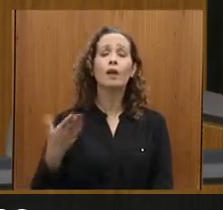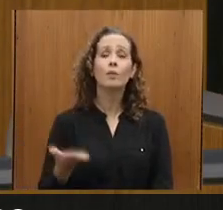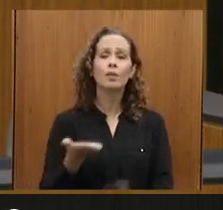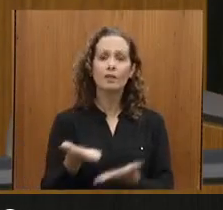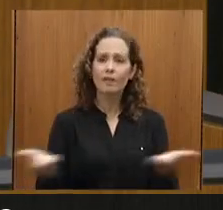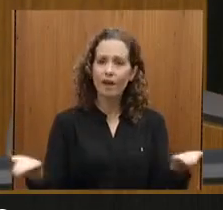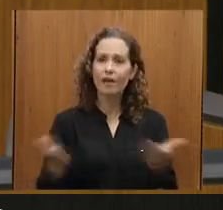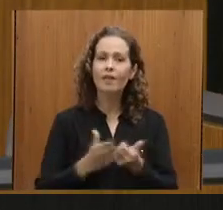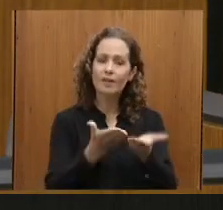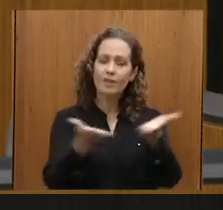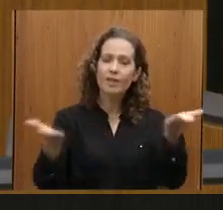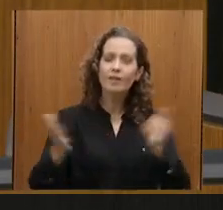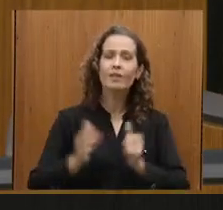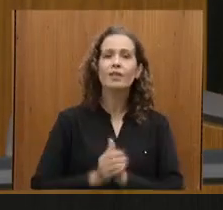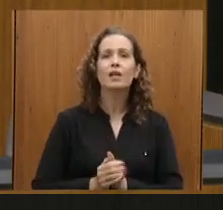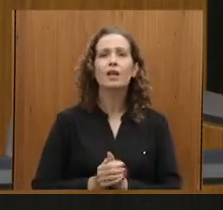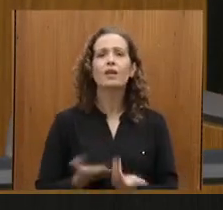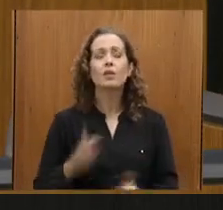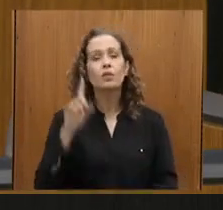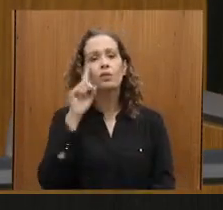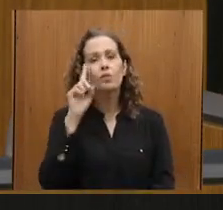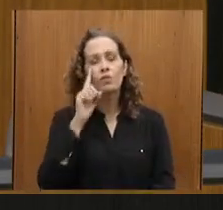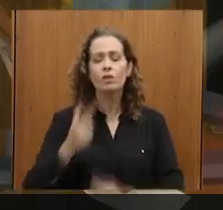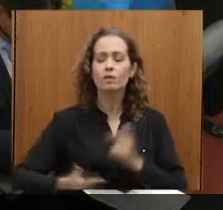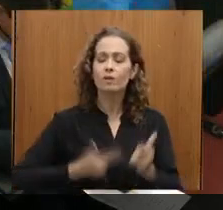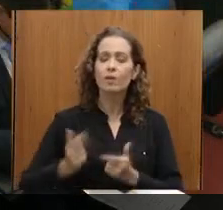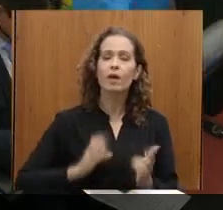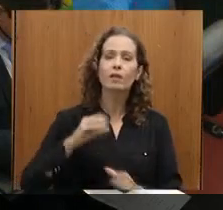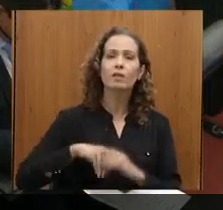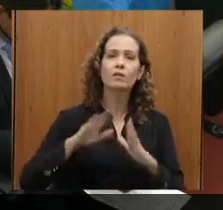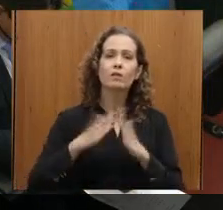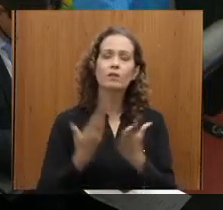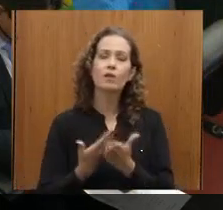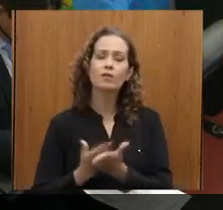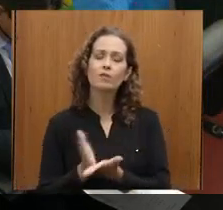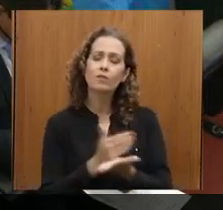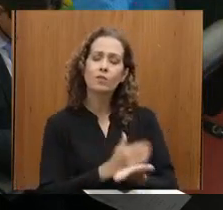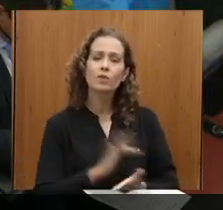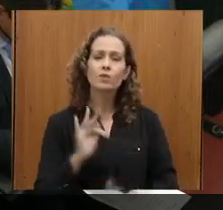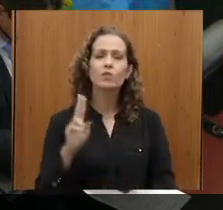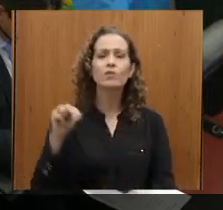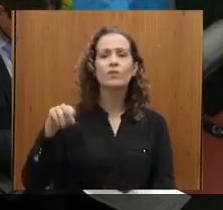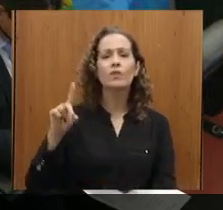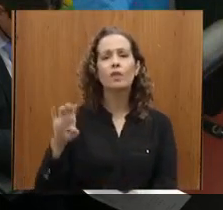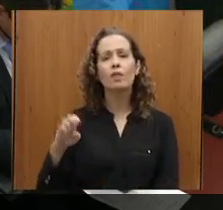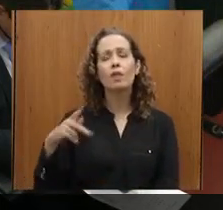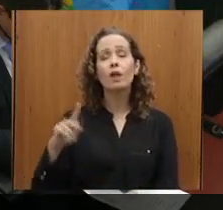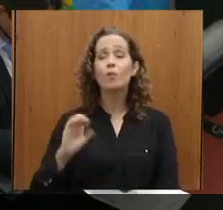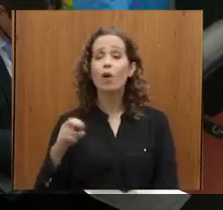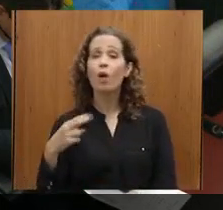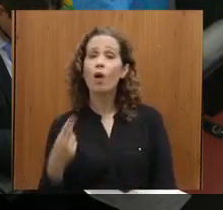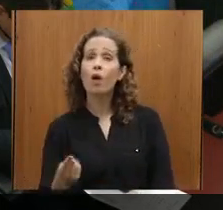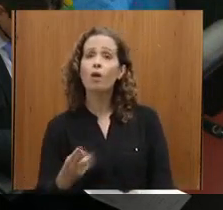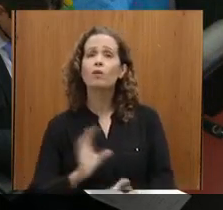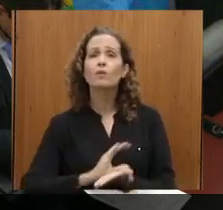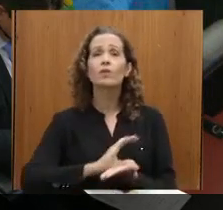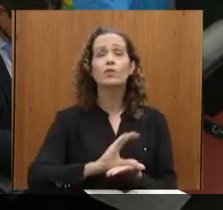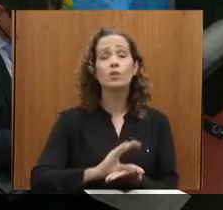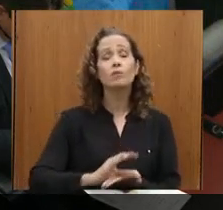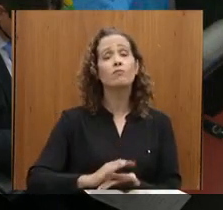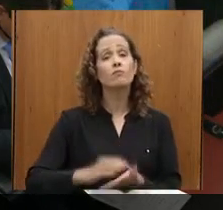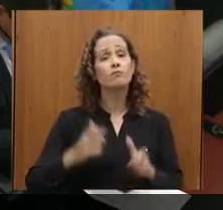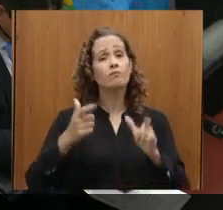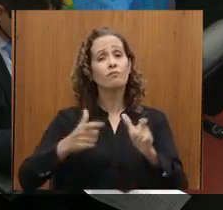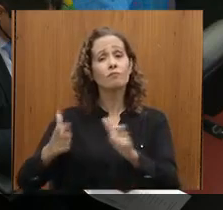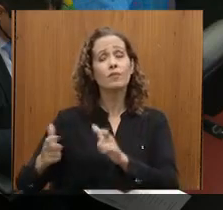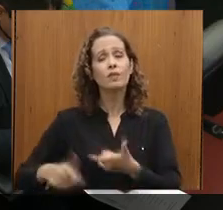valorizar a turma que faz o dia a dia da escola, fazendo o rateio dos recursos do Fundeb ou investindo nos reajustes necessários. Obrigada, presidente.